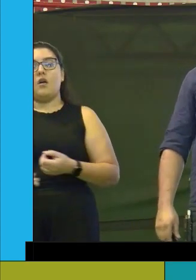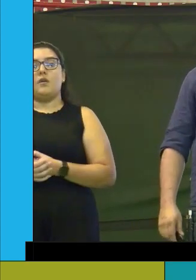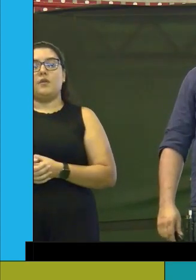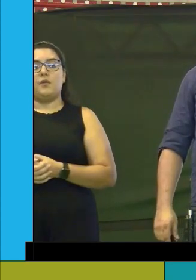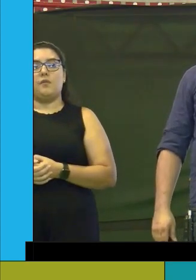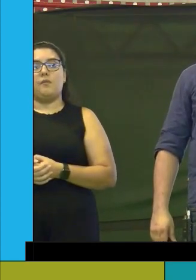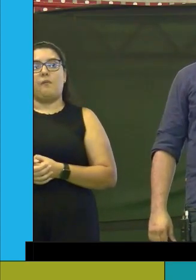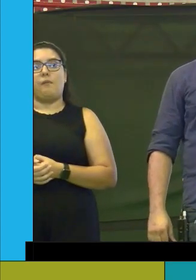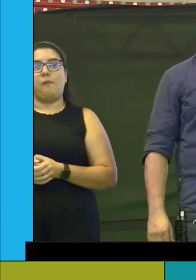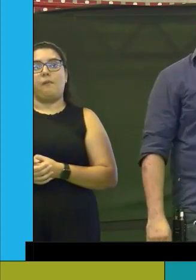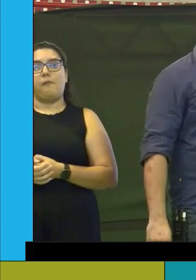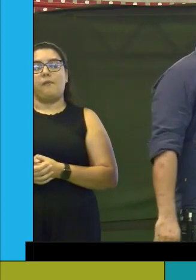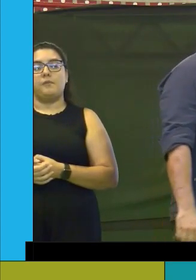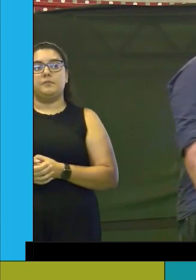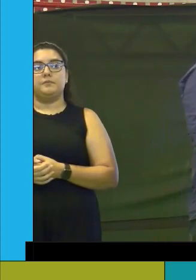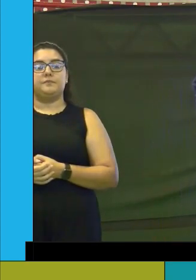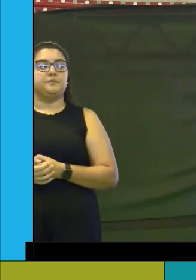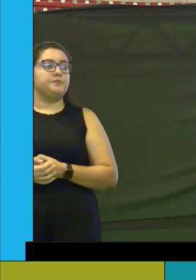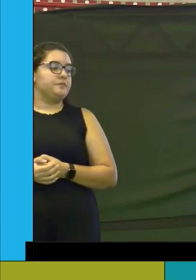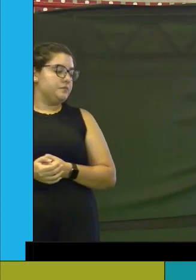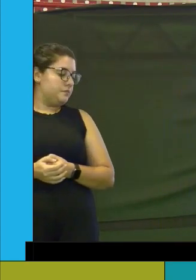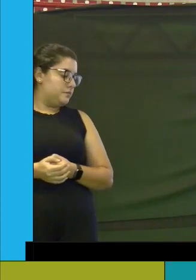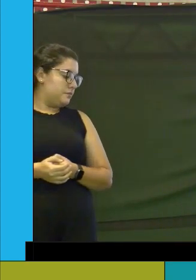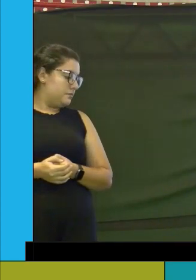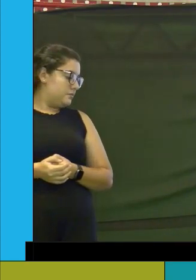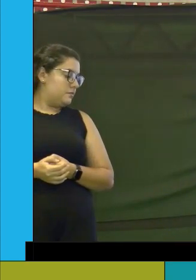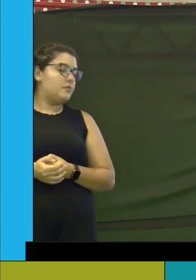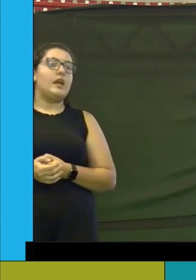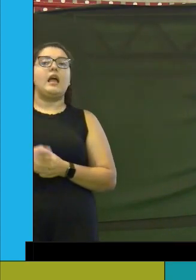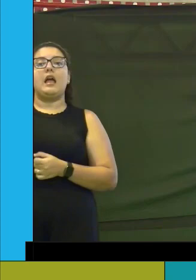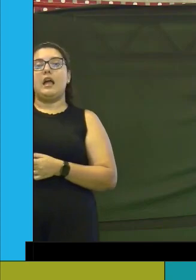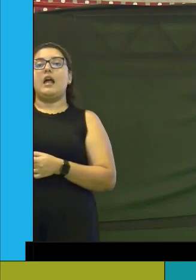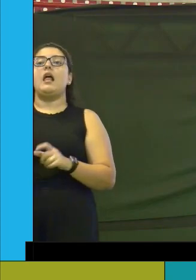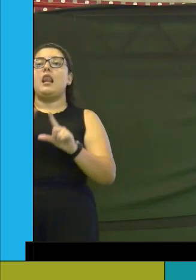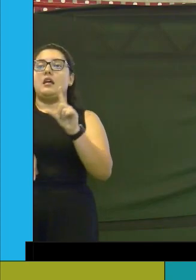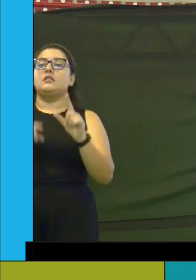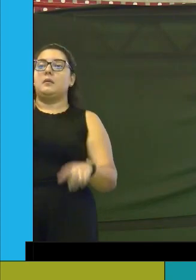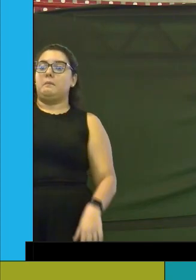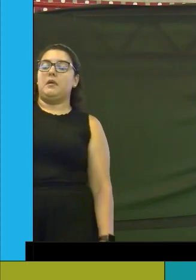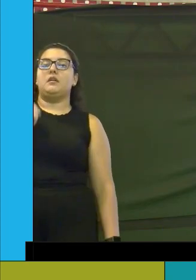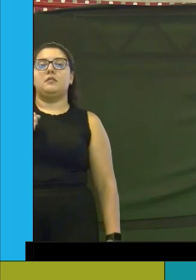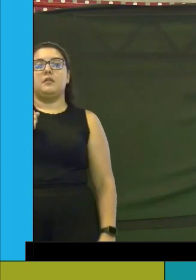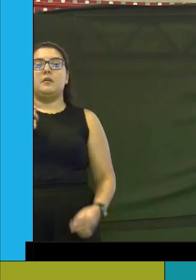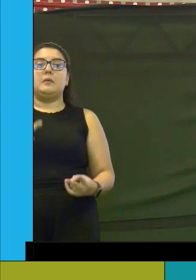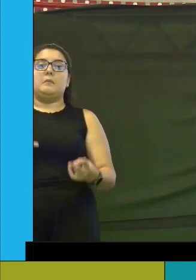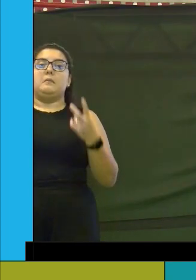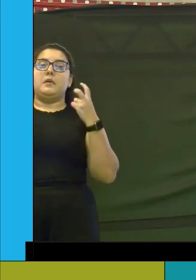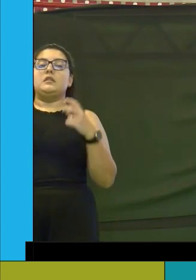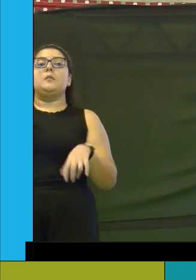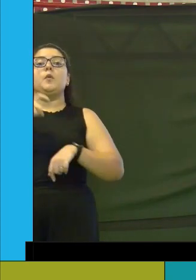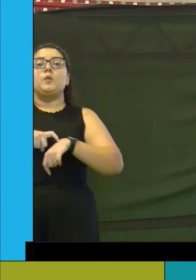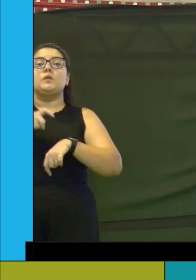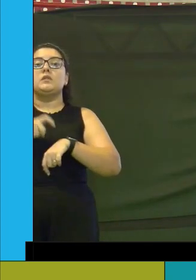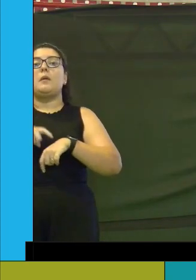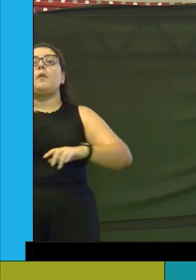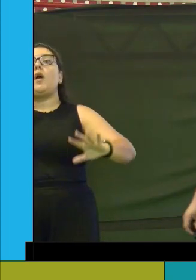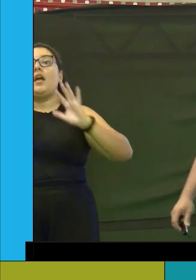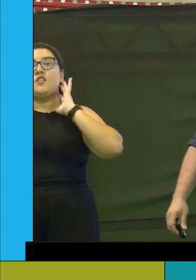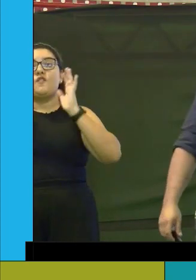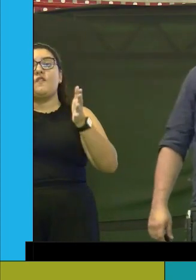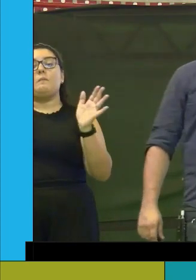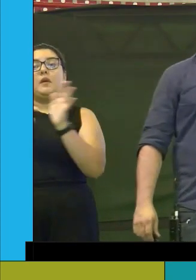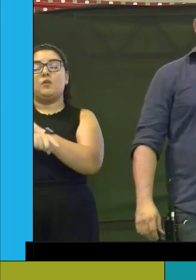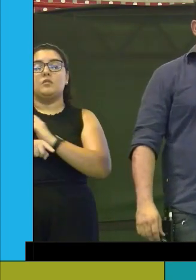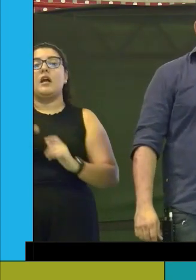aqui positivo, ó. Opção correta, a letra B. Perceba que o tempo que eu levei para resolver essa